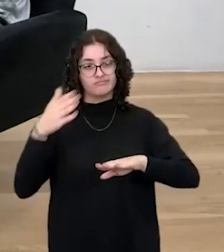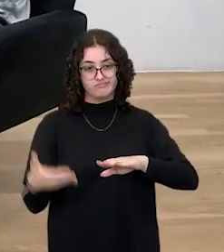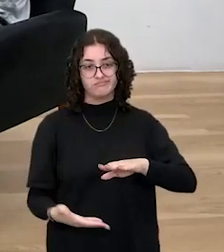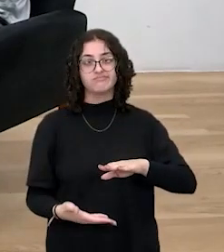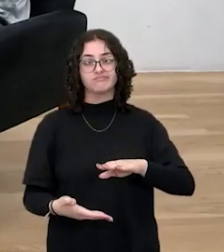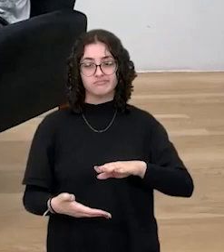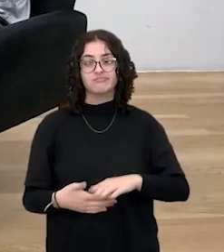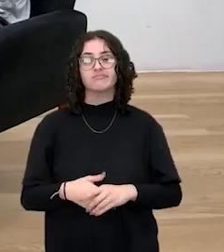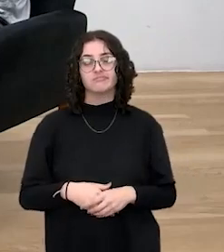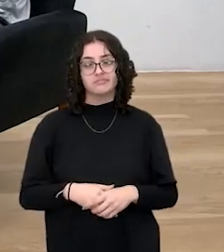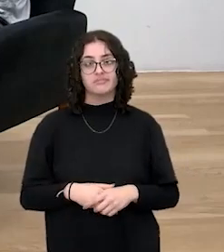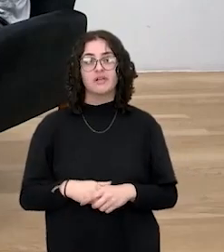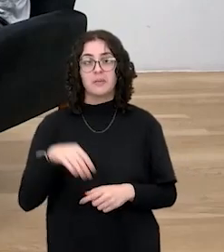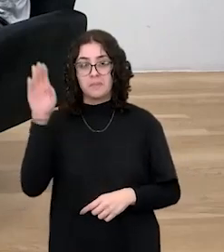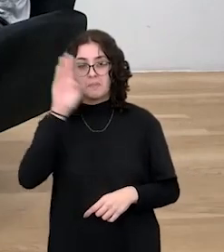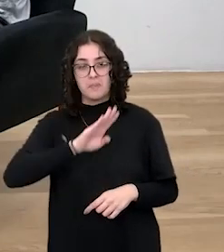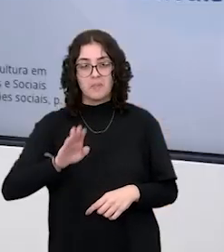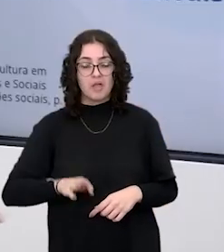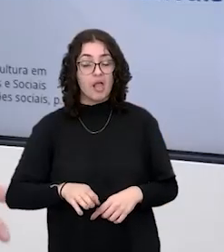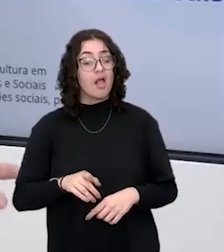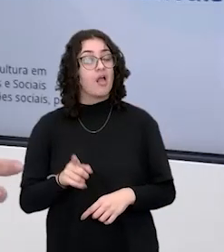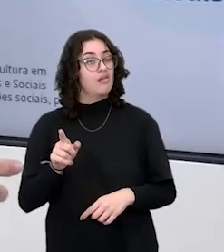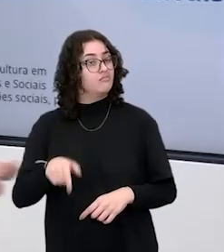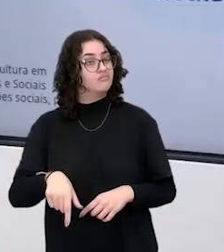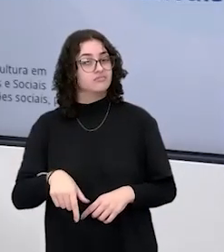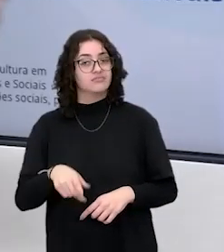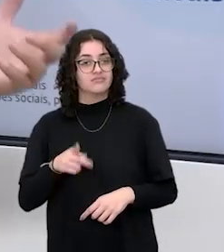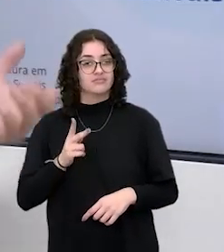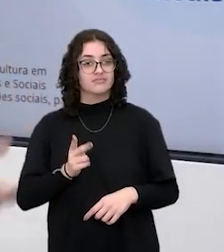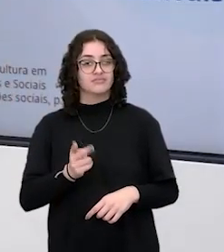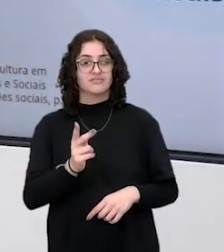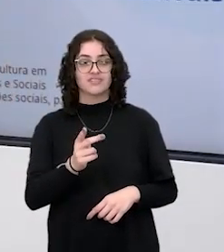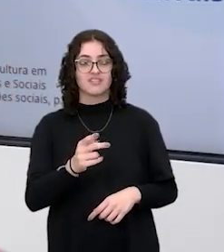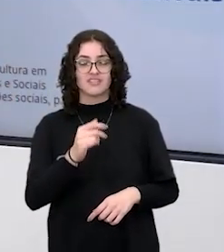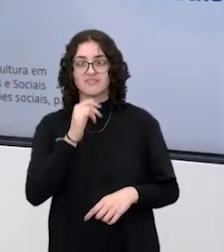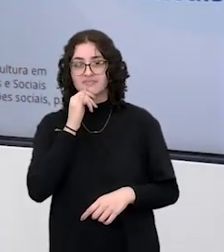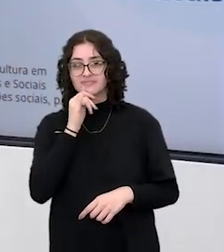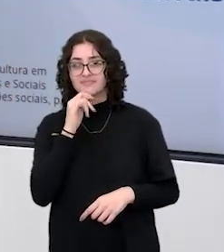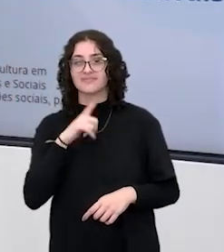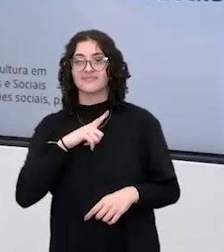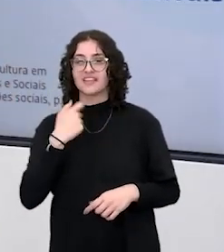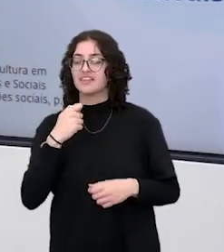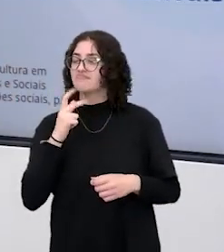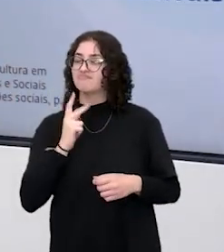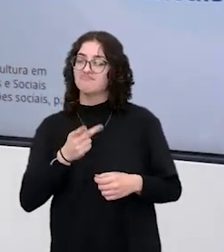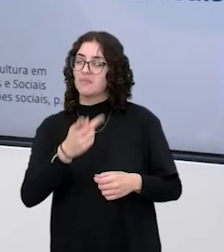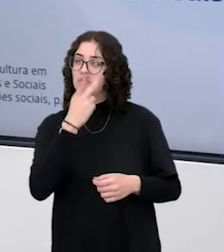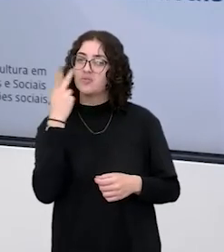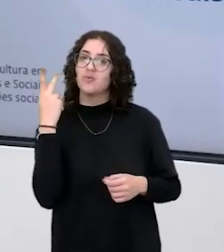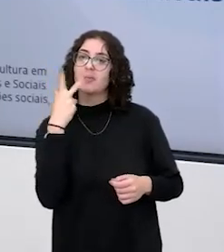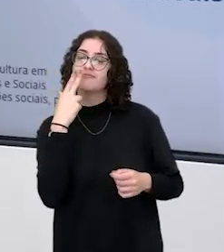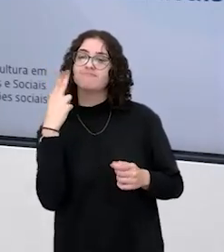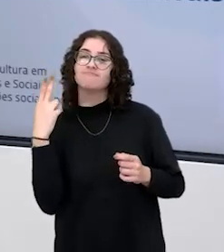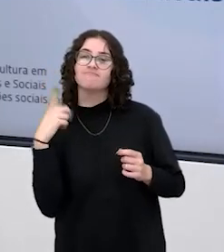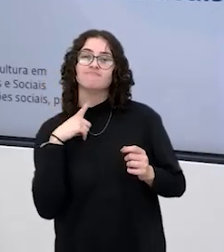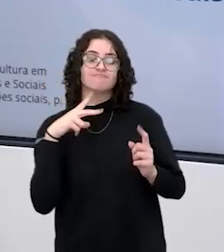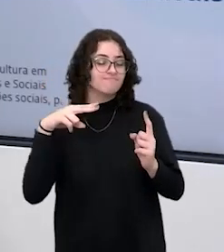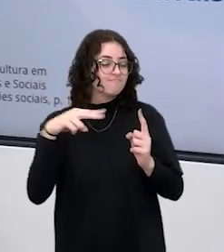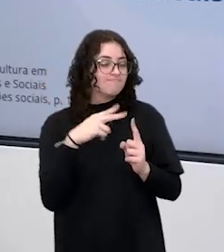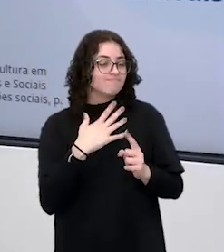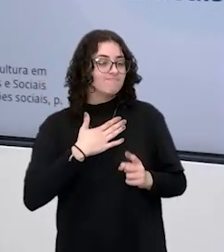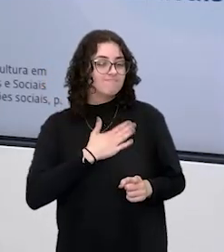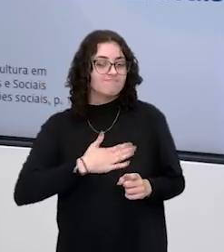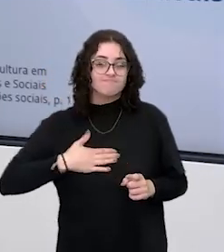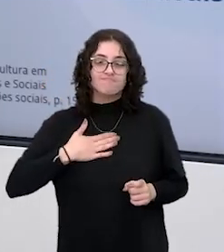Então, assim, o Brasil, ele está na moda, ele nunca devia ter saído da moda, e isso tem uma relação